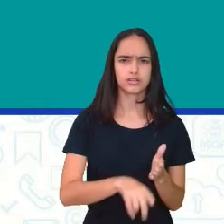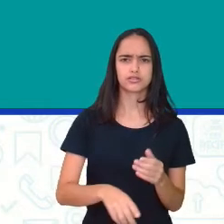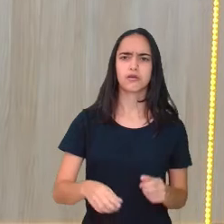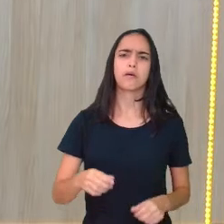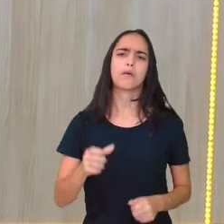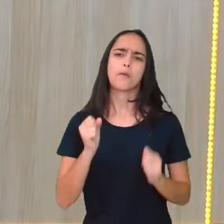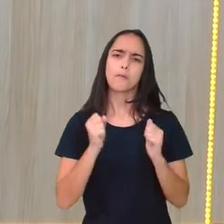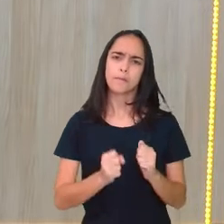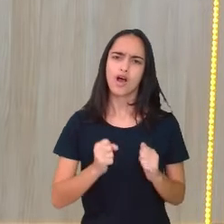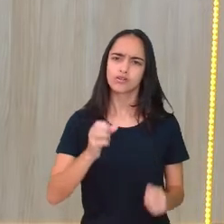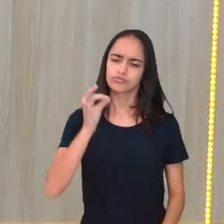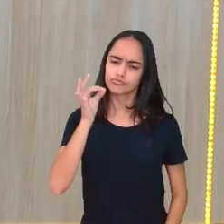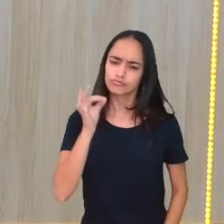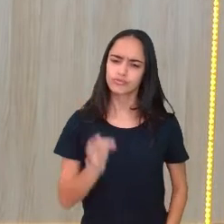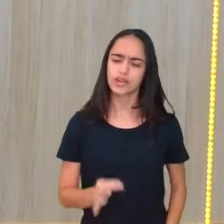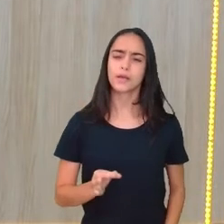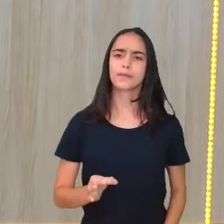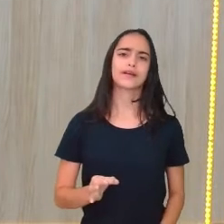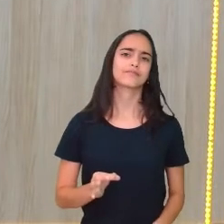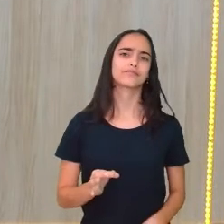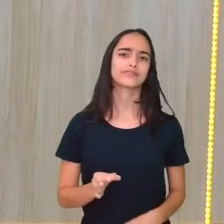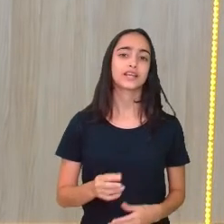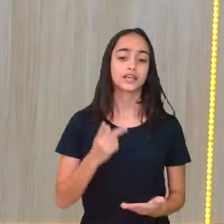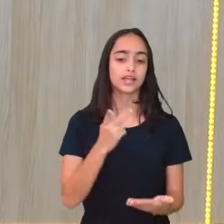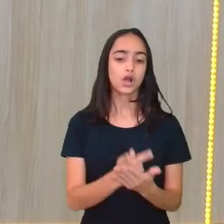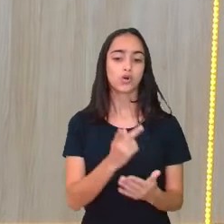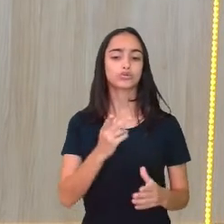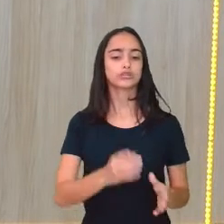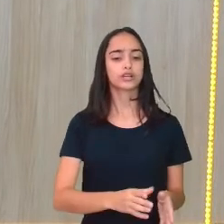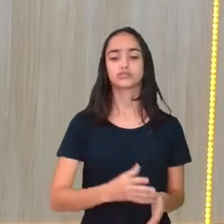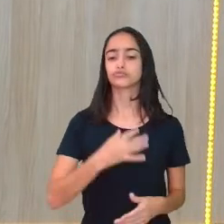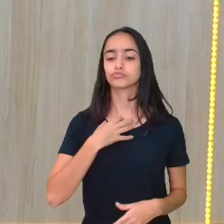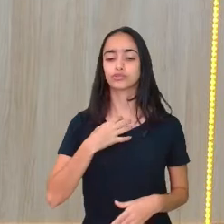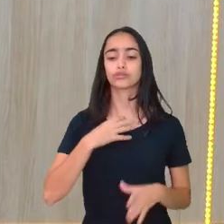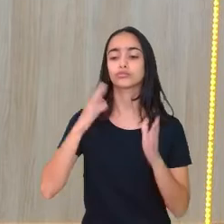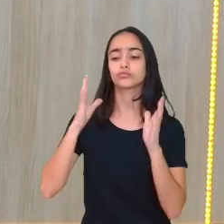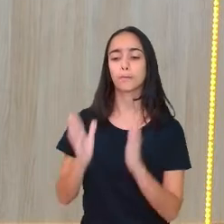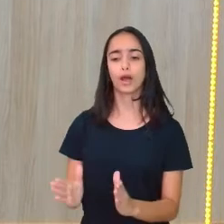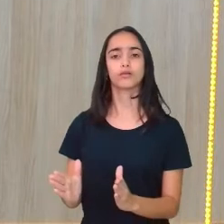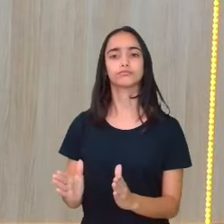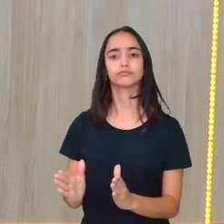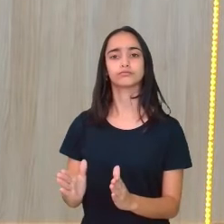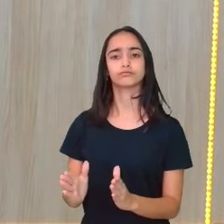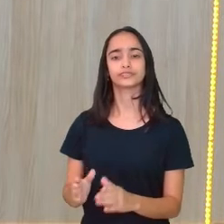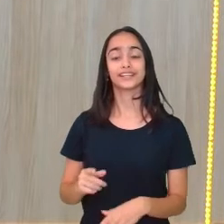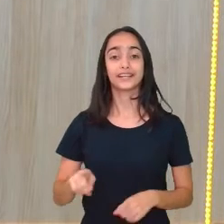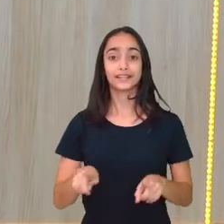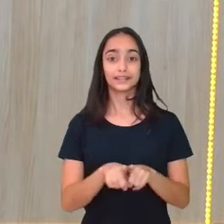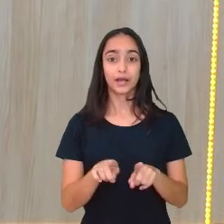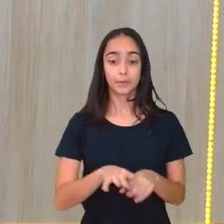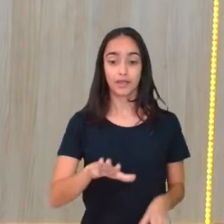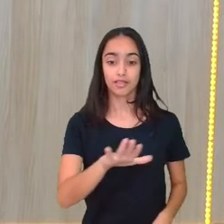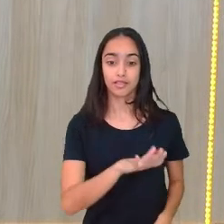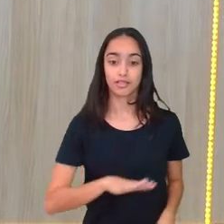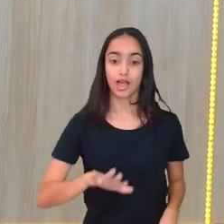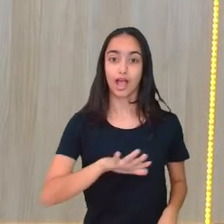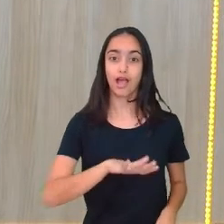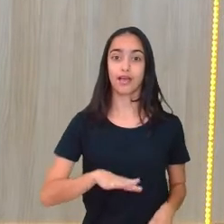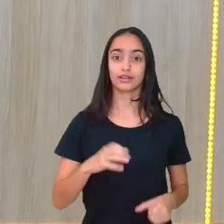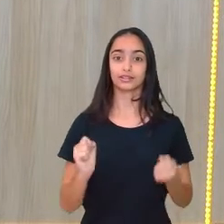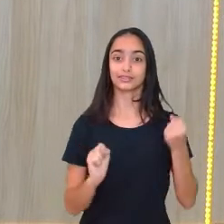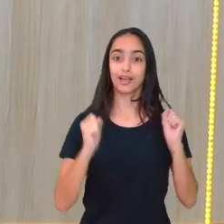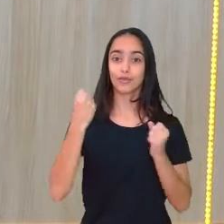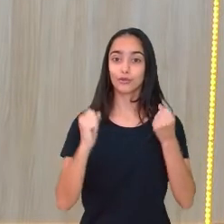Então, existem aí várias pessoas que pesquisam dentro da área da educação física também, né? E uma